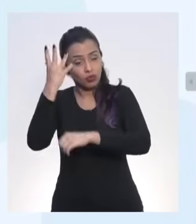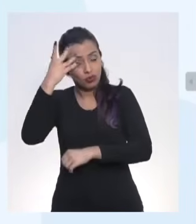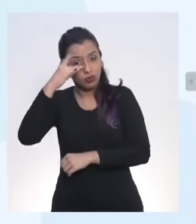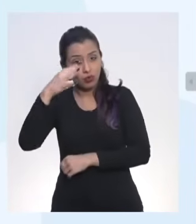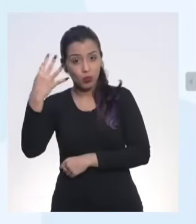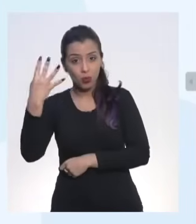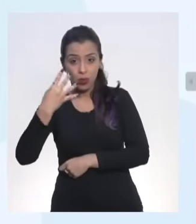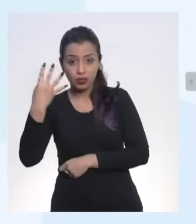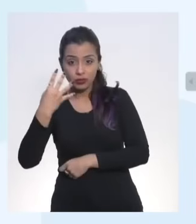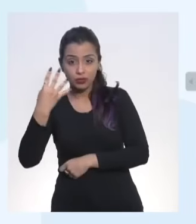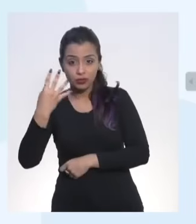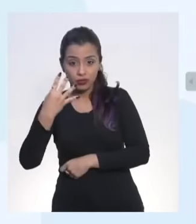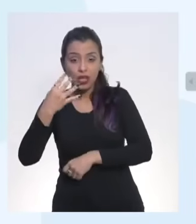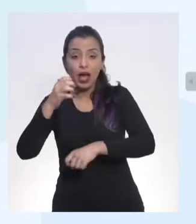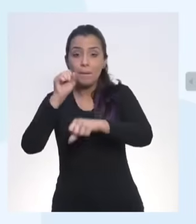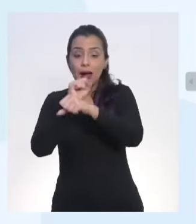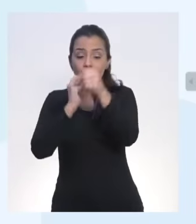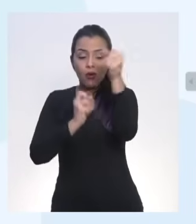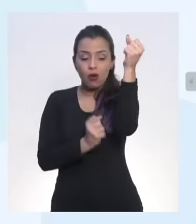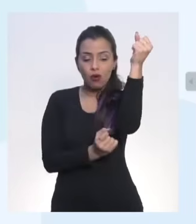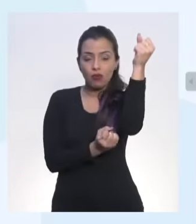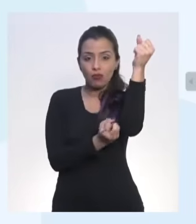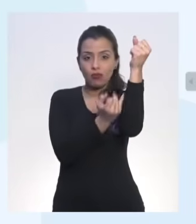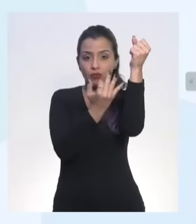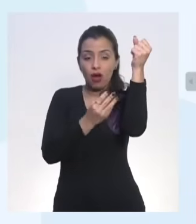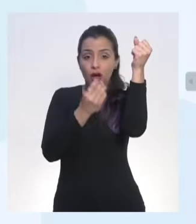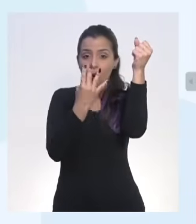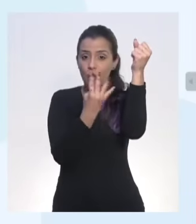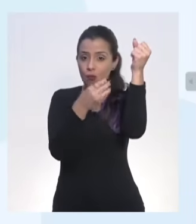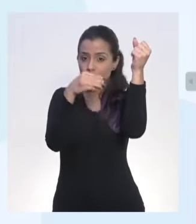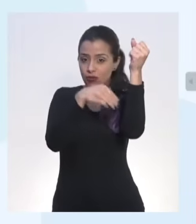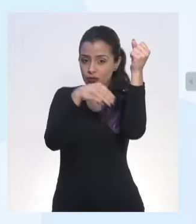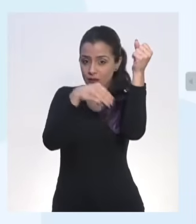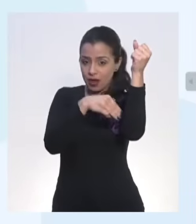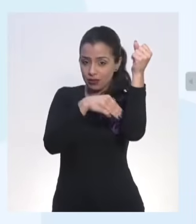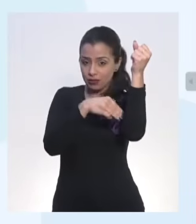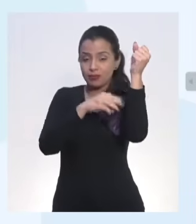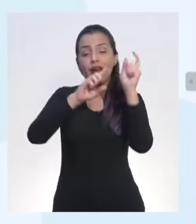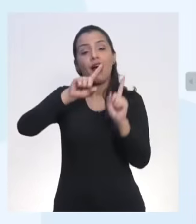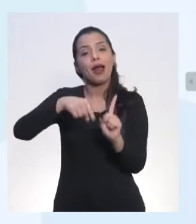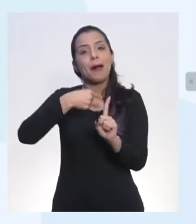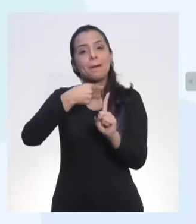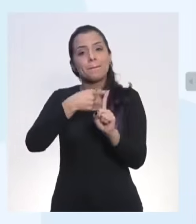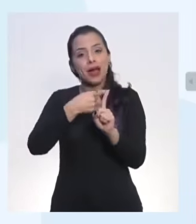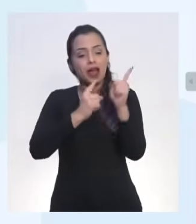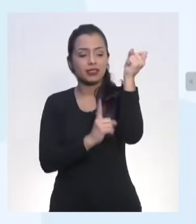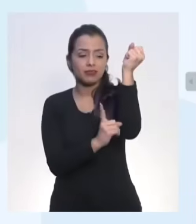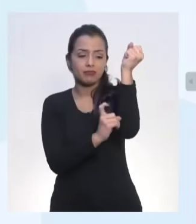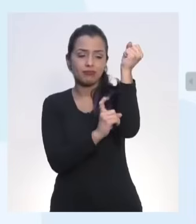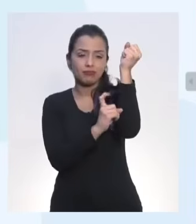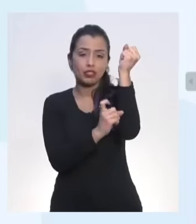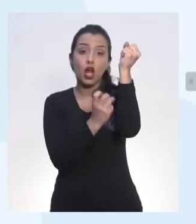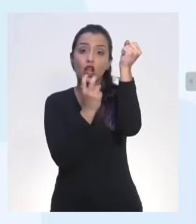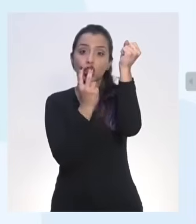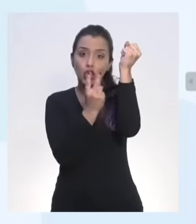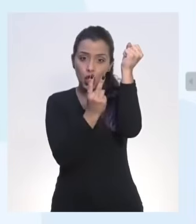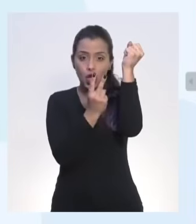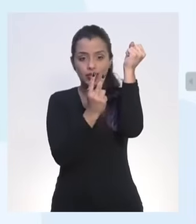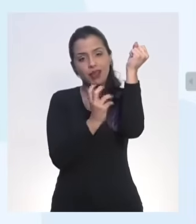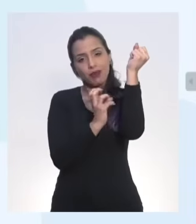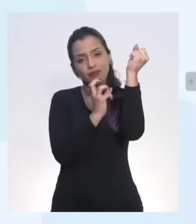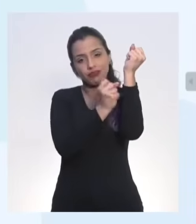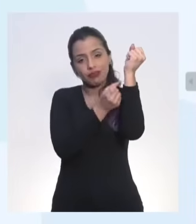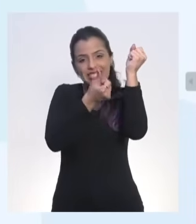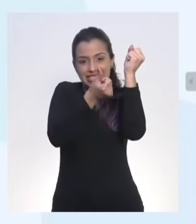na posição em 4 metros. Beleza. Sobe 2 de novo, então paro no 6. Só que ela desce 1, então no 5º dia